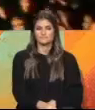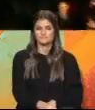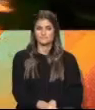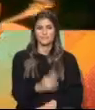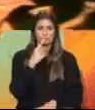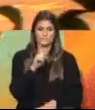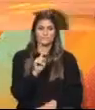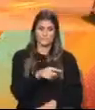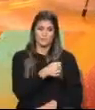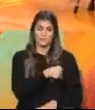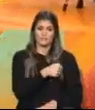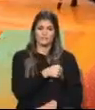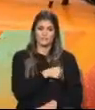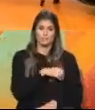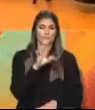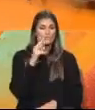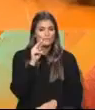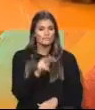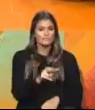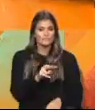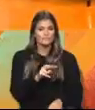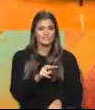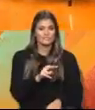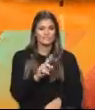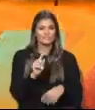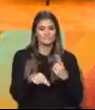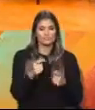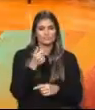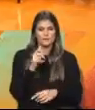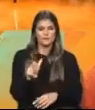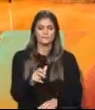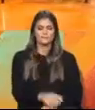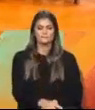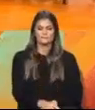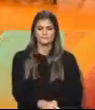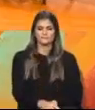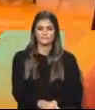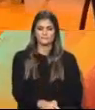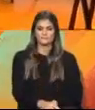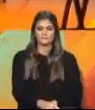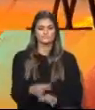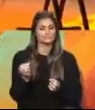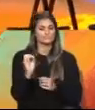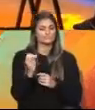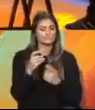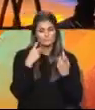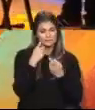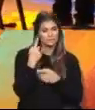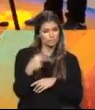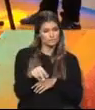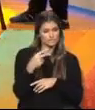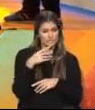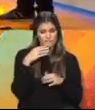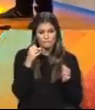acaso quando vi que havia luz no velho pão. Não hesitei, fazia frio